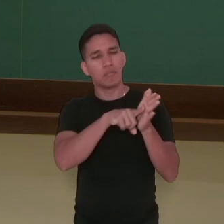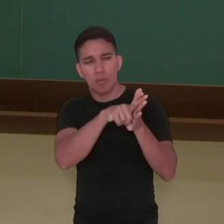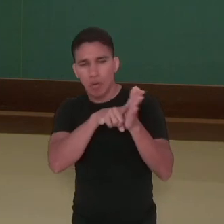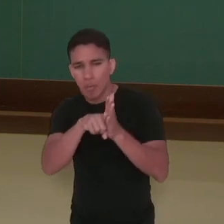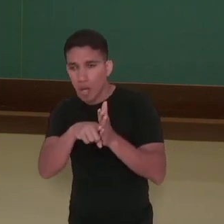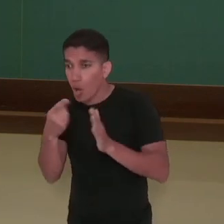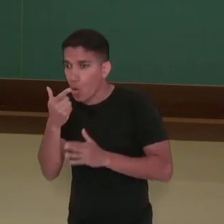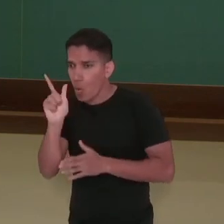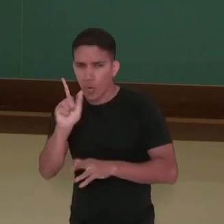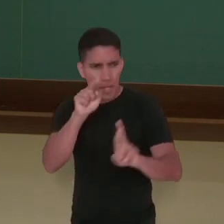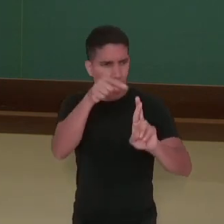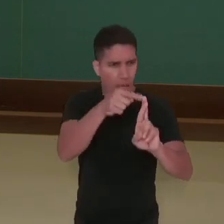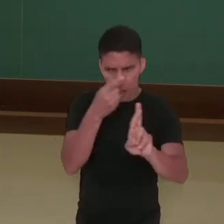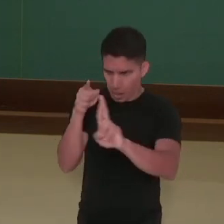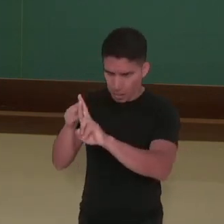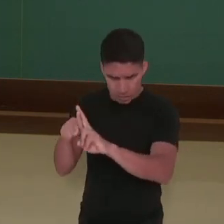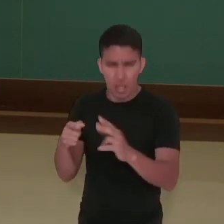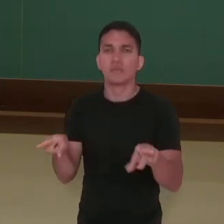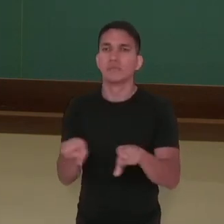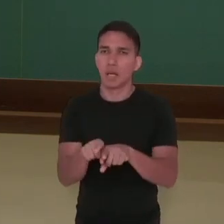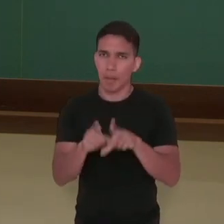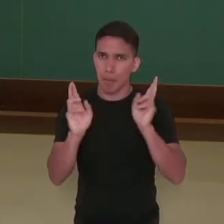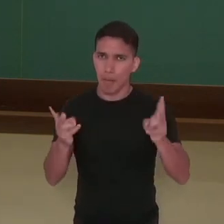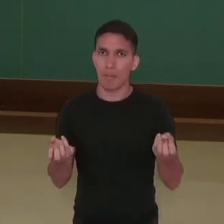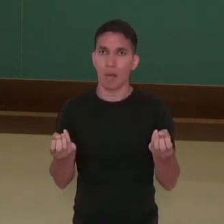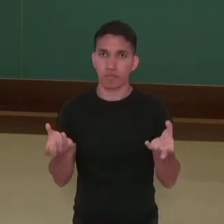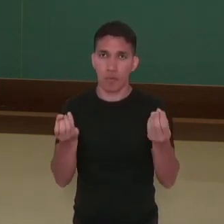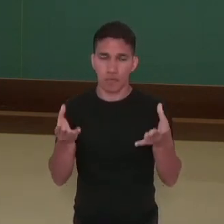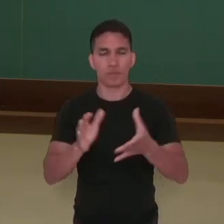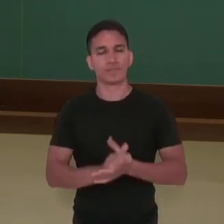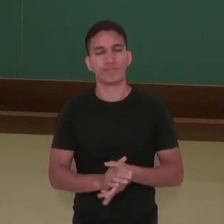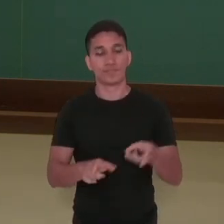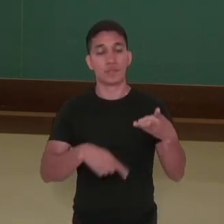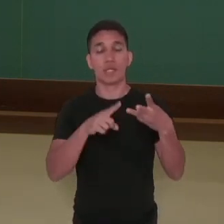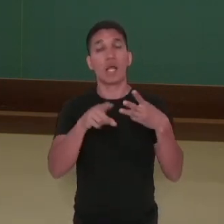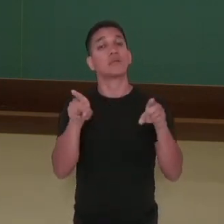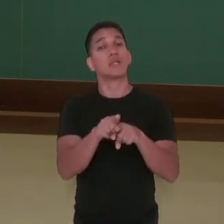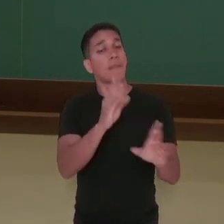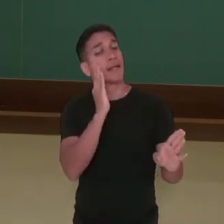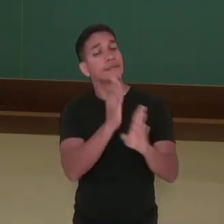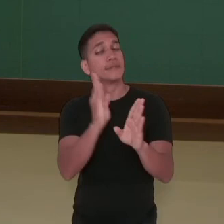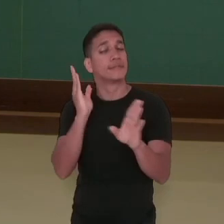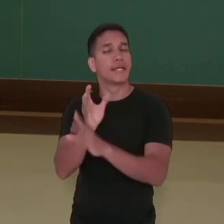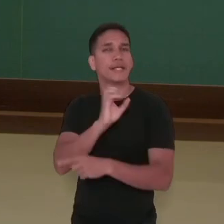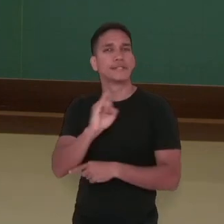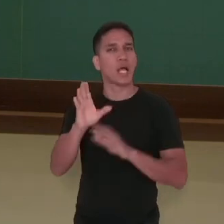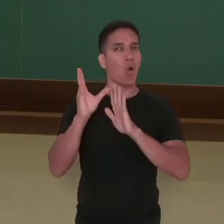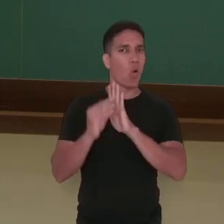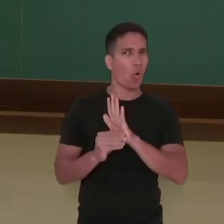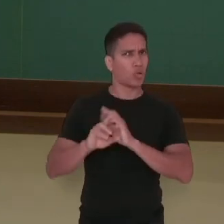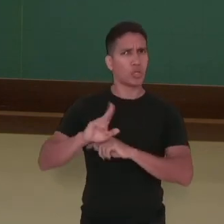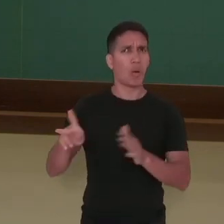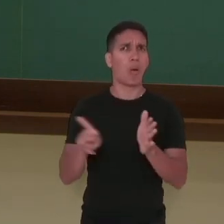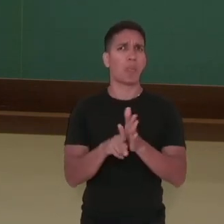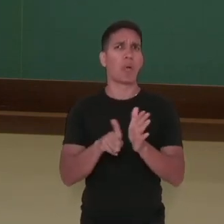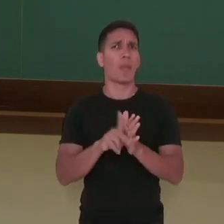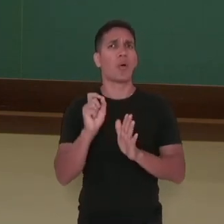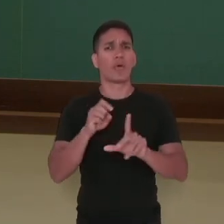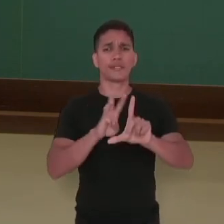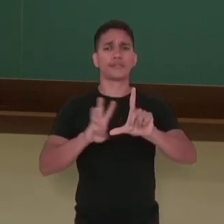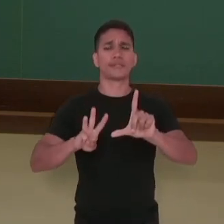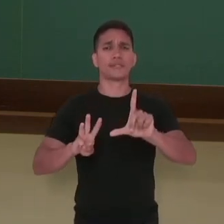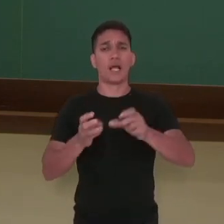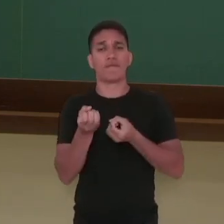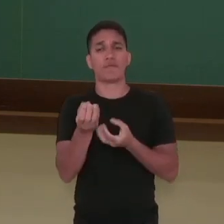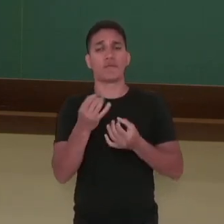fonte publicou a notícia. E identificar se o conteúdo divulgado não é oriundo de um site de notícias falsas ou